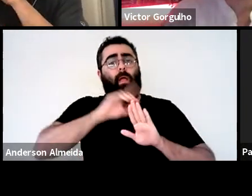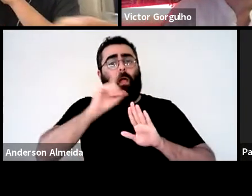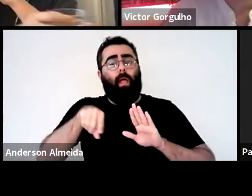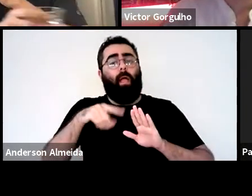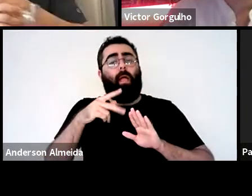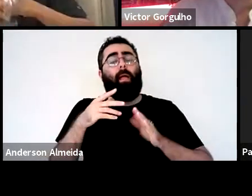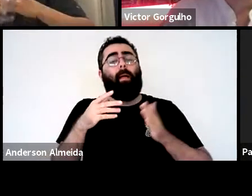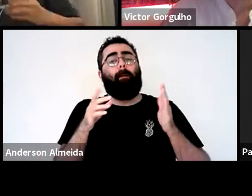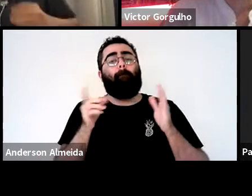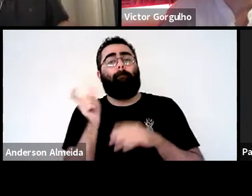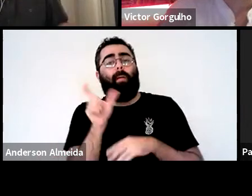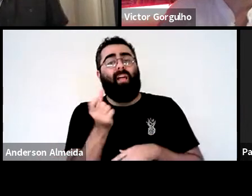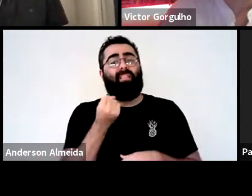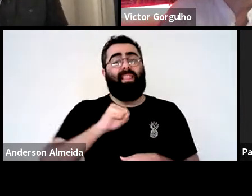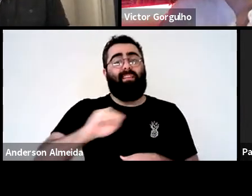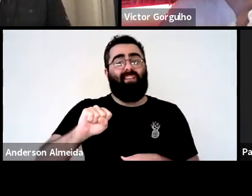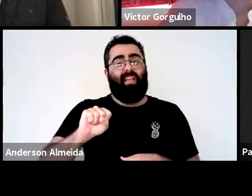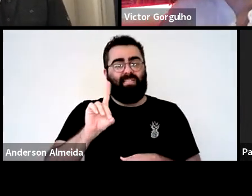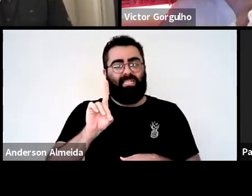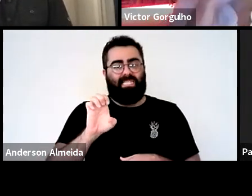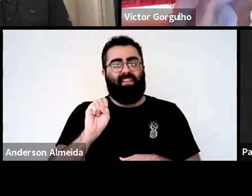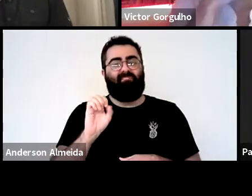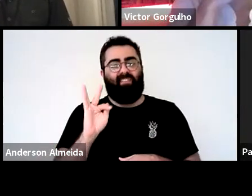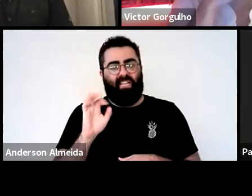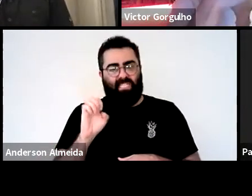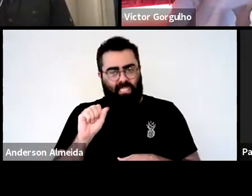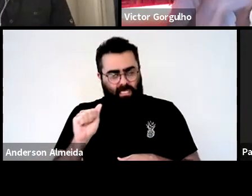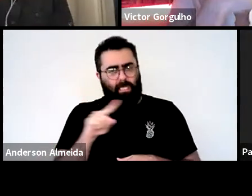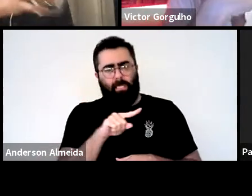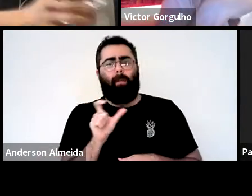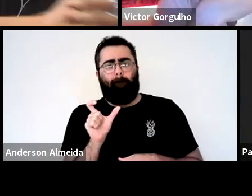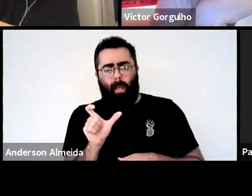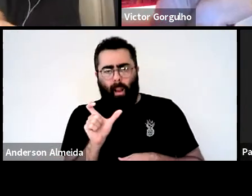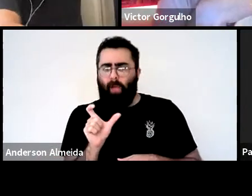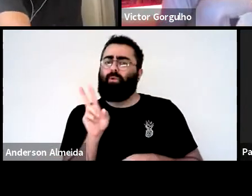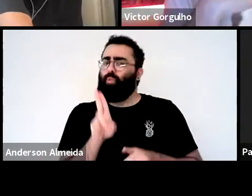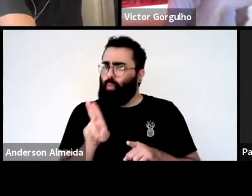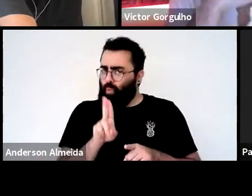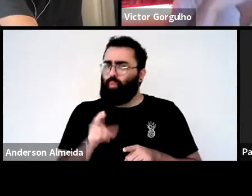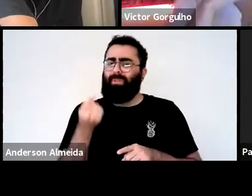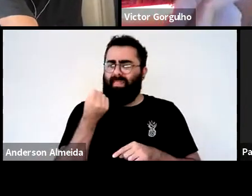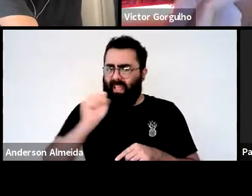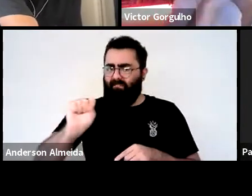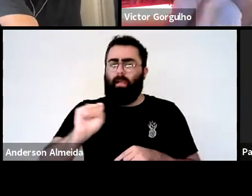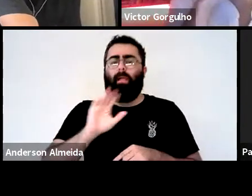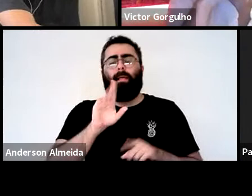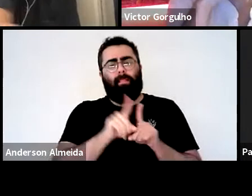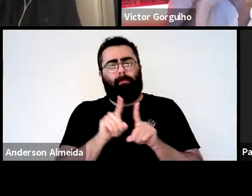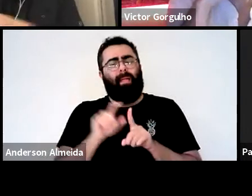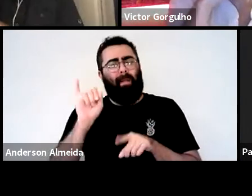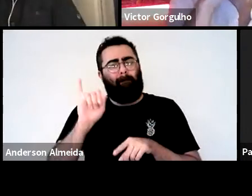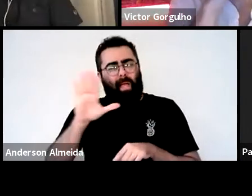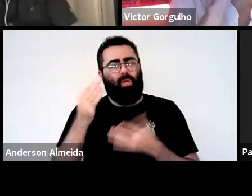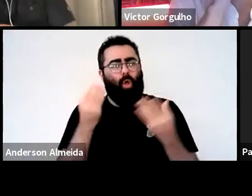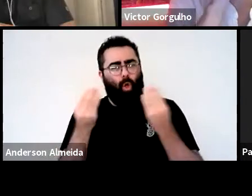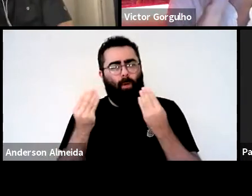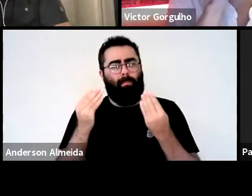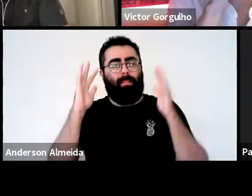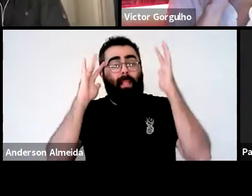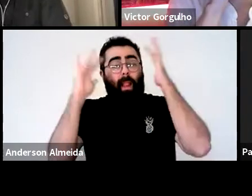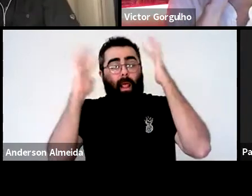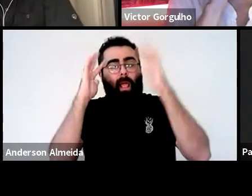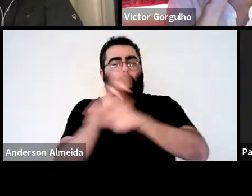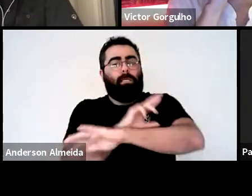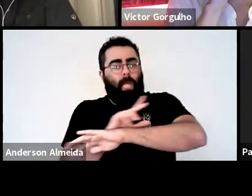palavra que a gente tem mobilizado para pensar o repertório, e alguma imagem para me pensar o delírio racial. Quando a